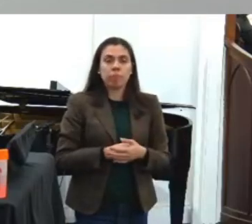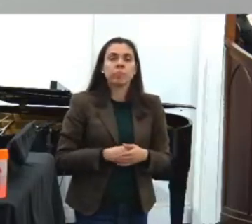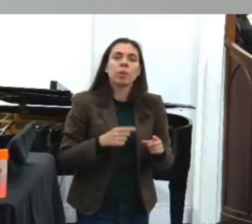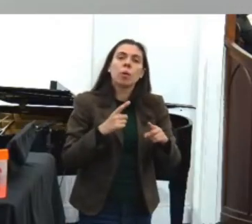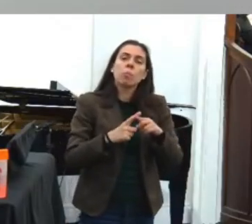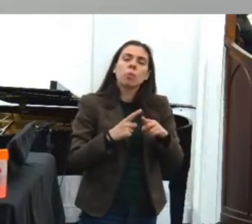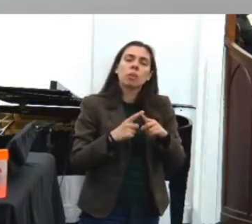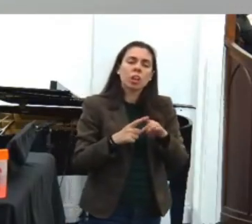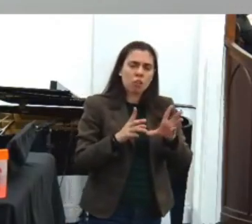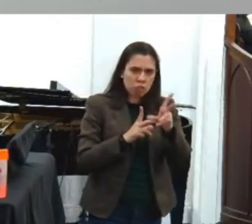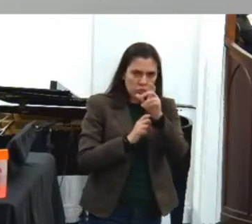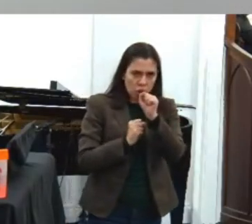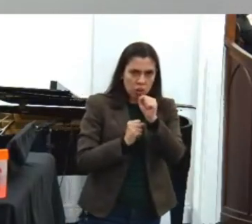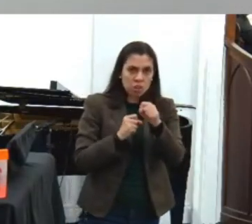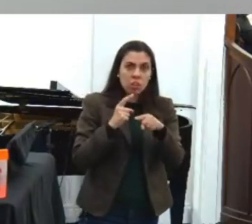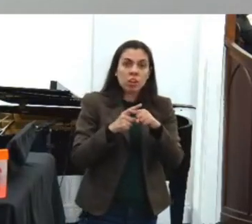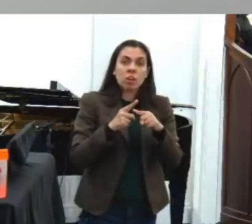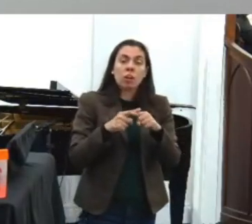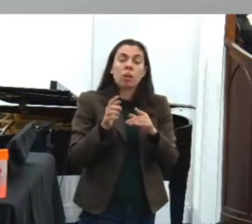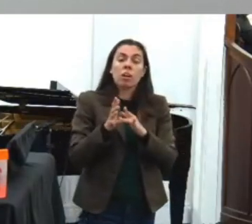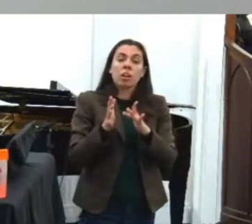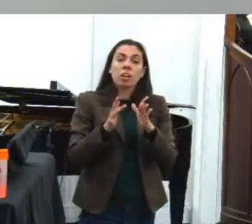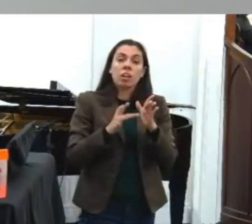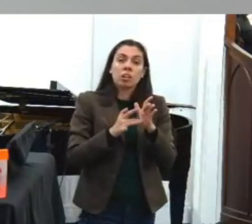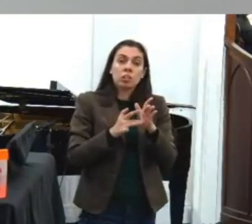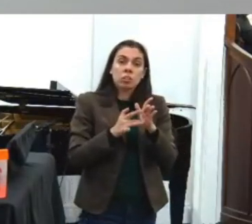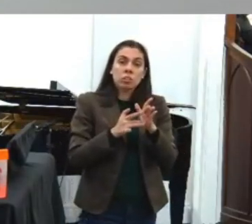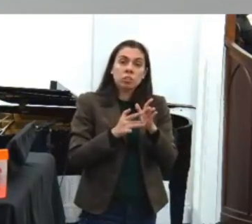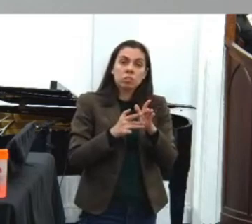igreja, confrontando os seus filhos,